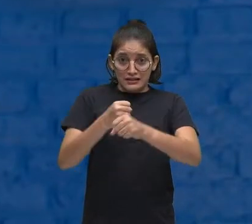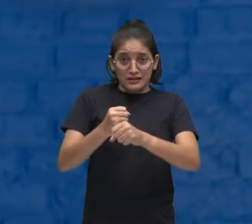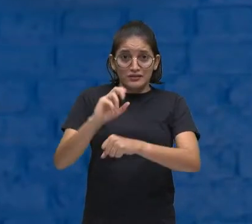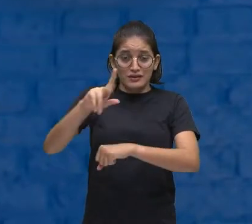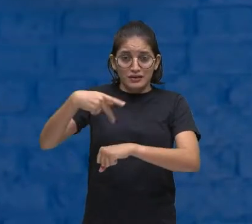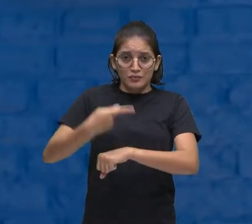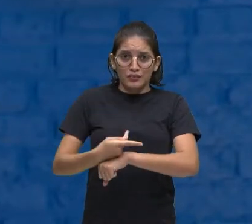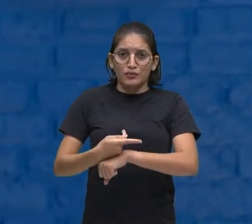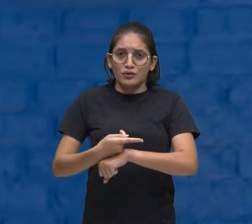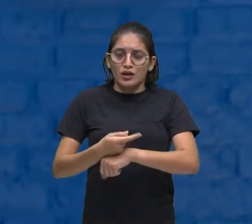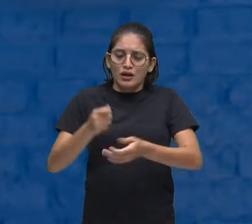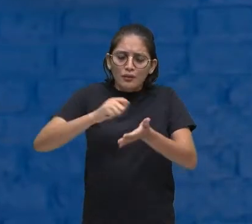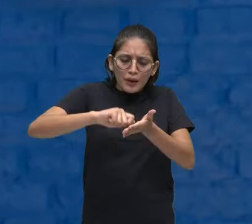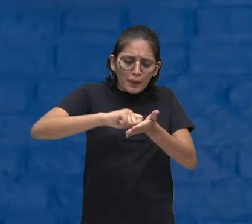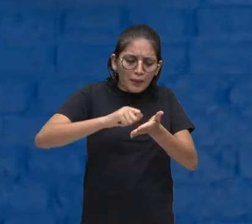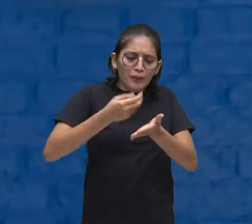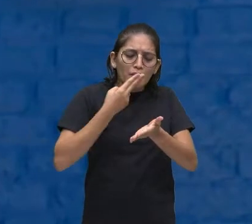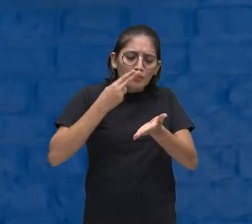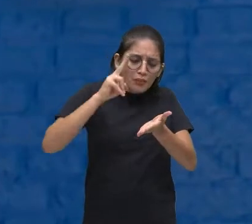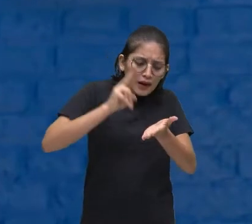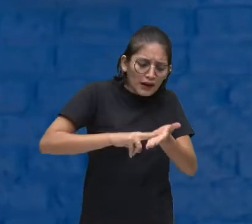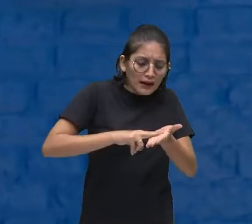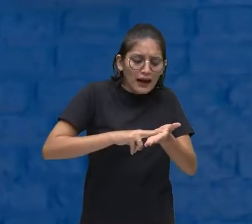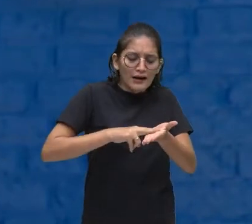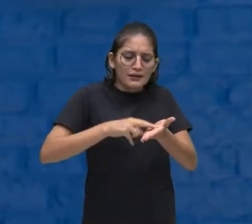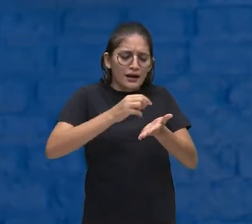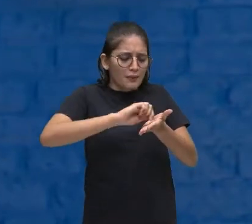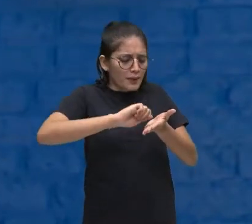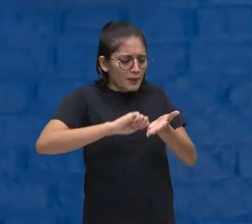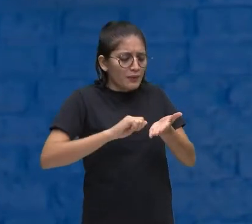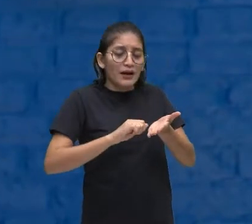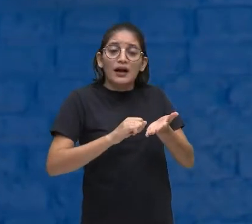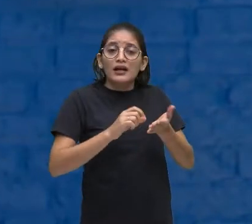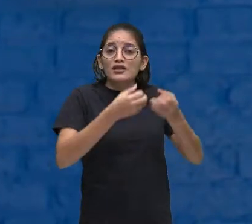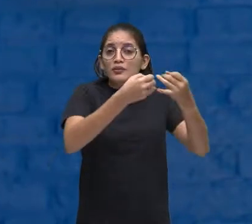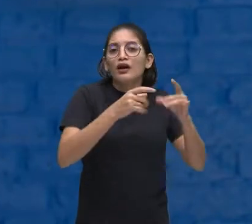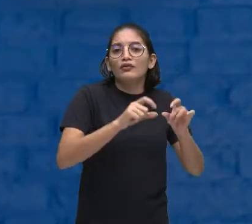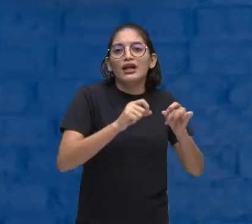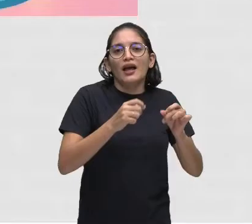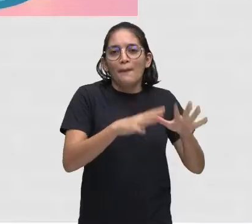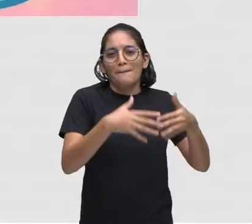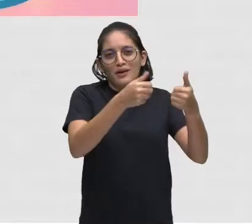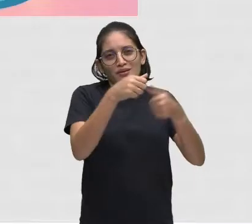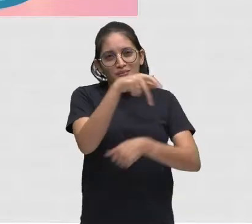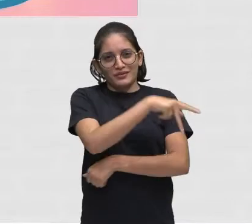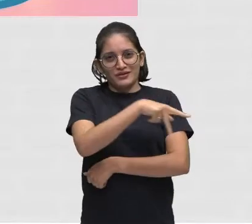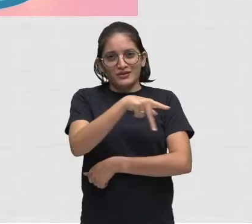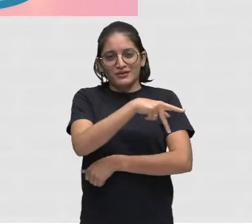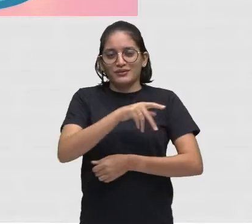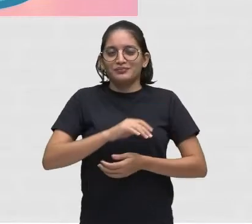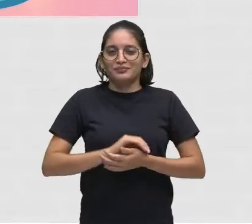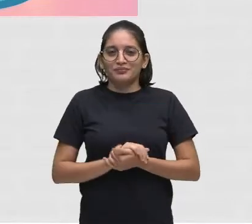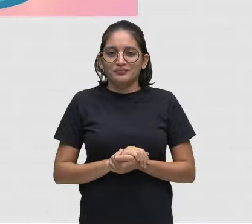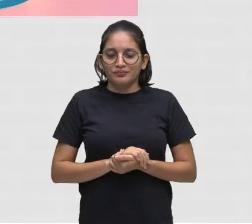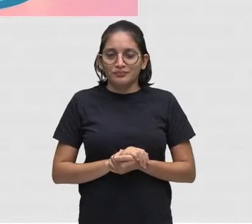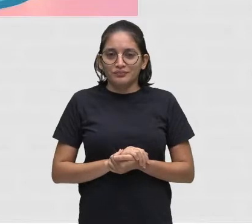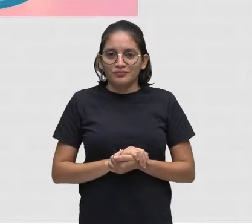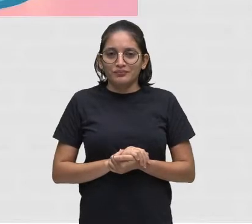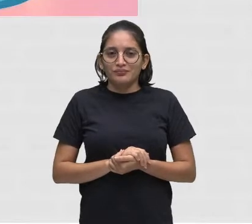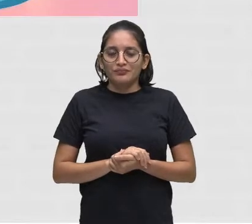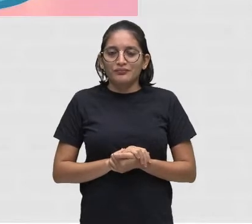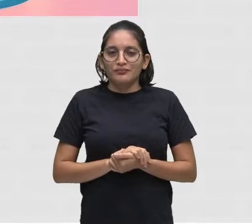já escreveu uma carta para a professora dizendo que ela era a melhor professora da vida dele. Olha só. As